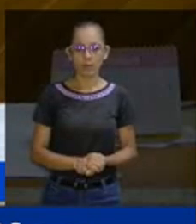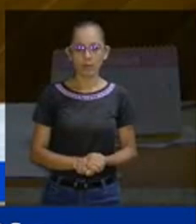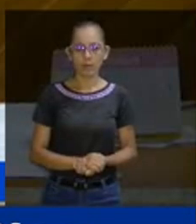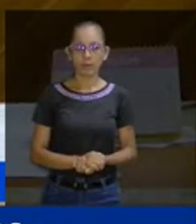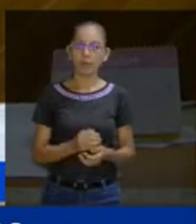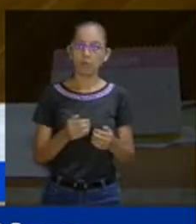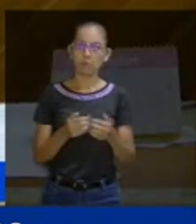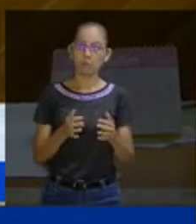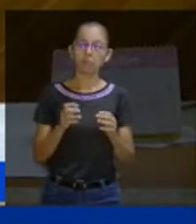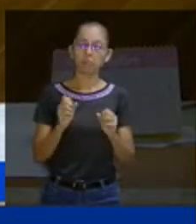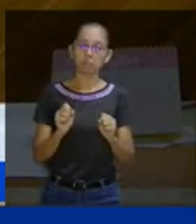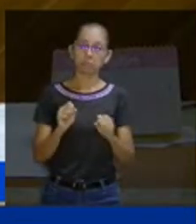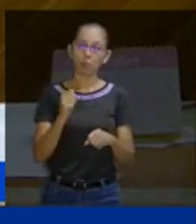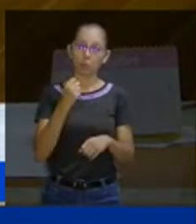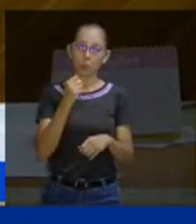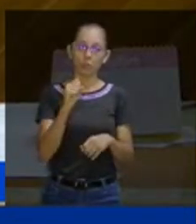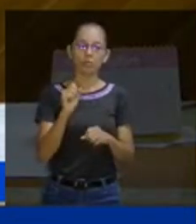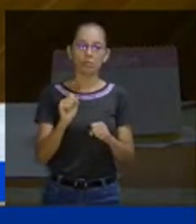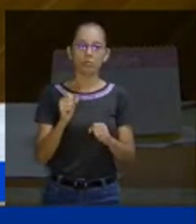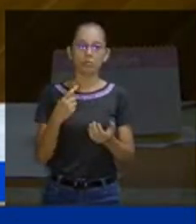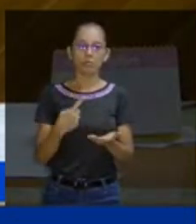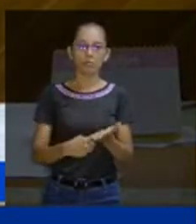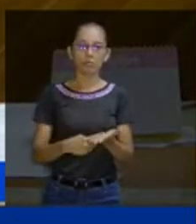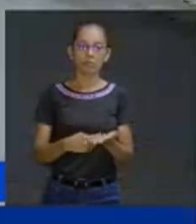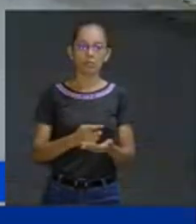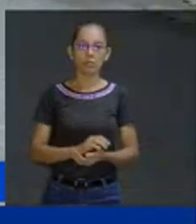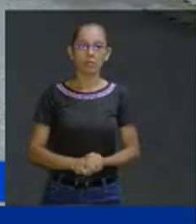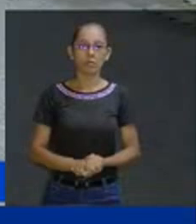sessão inicia às 8 horas. Ok?